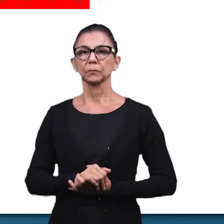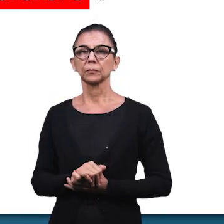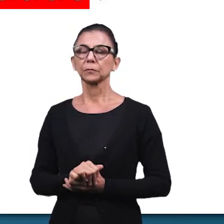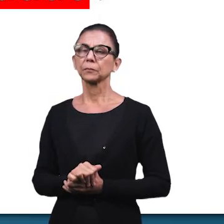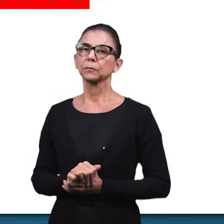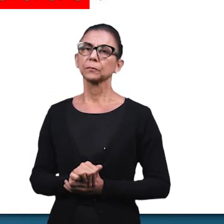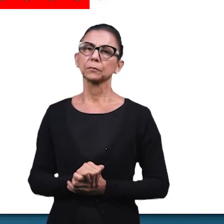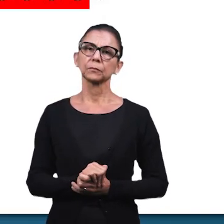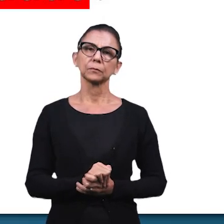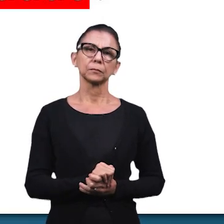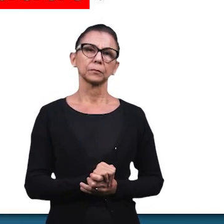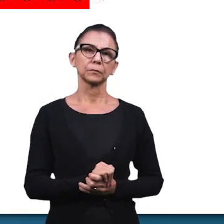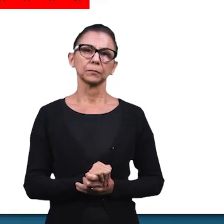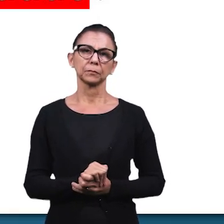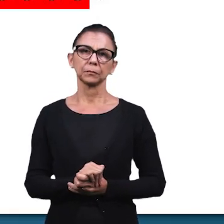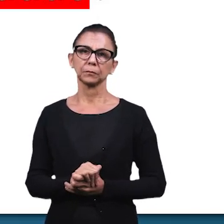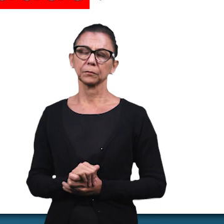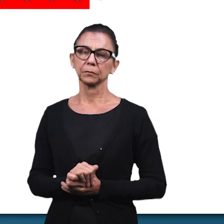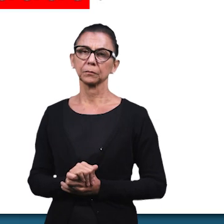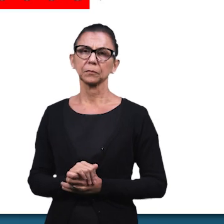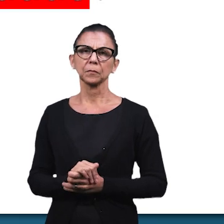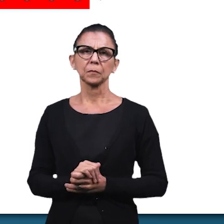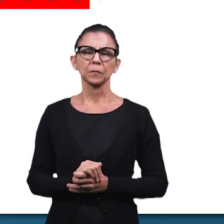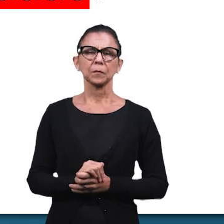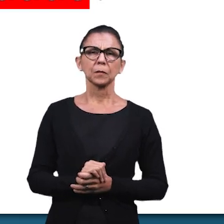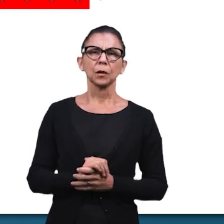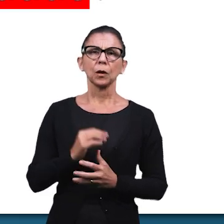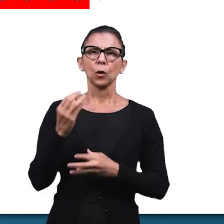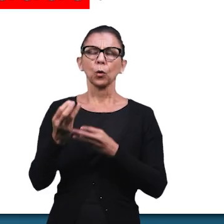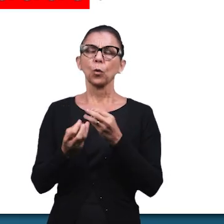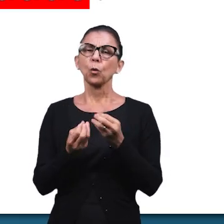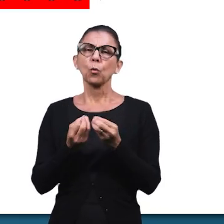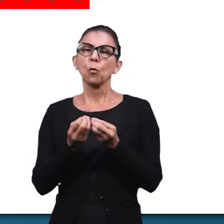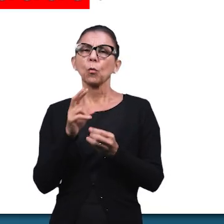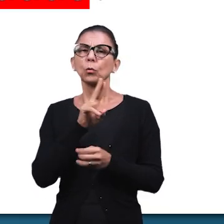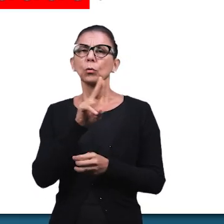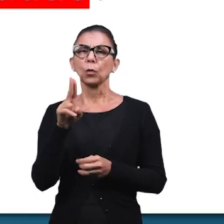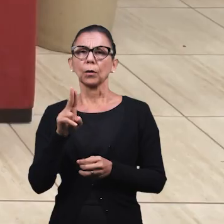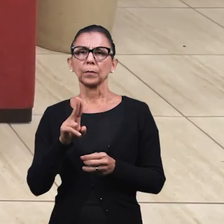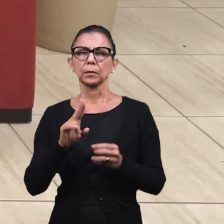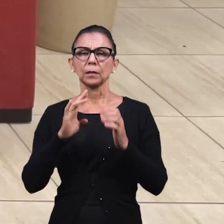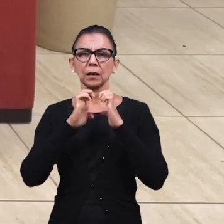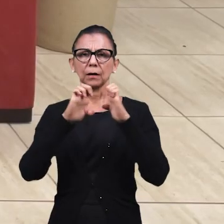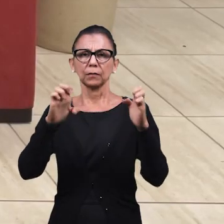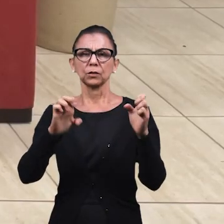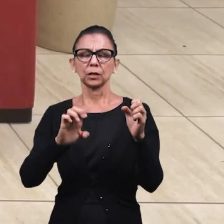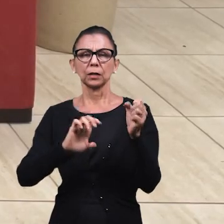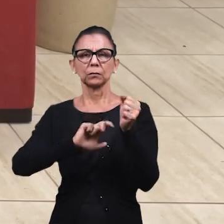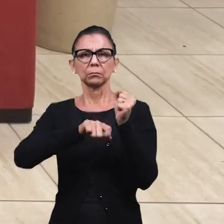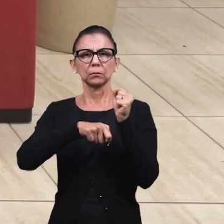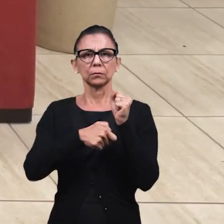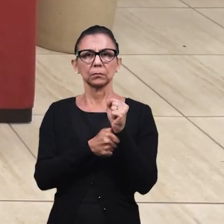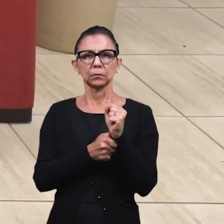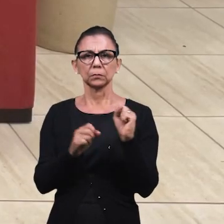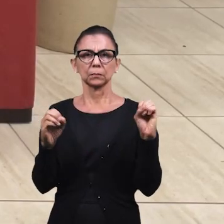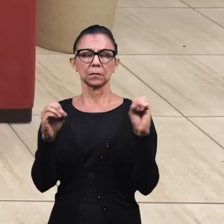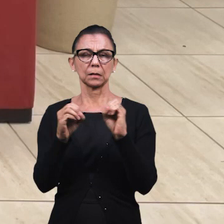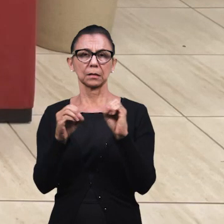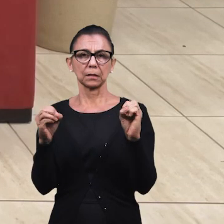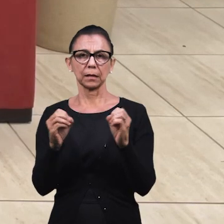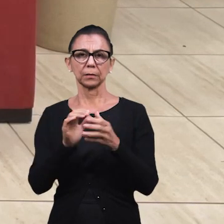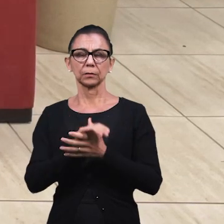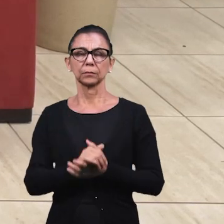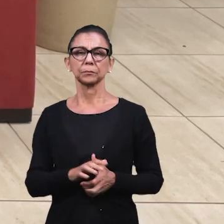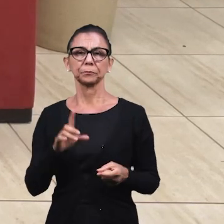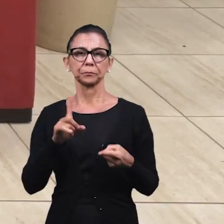assim: qual o nome do evangelho sem revelação? Nós temos duas respostas. O intermediário João